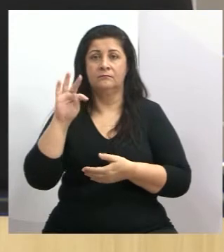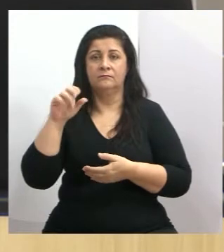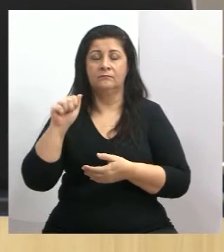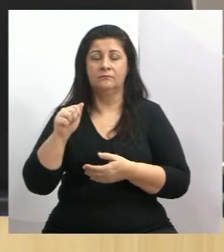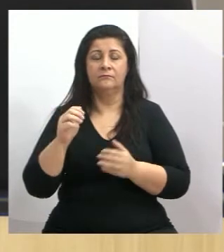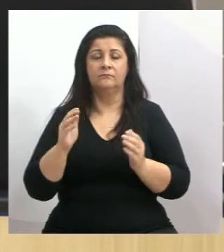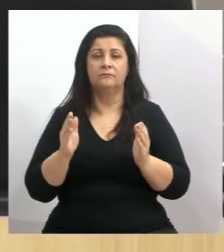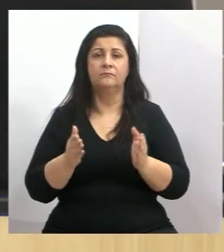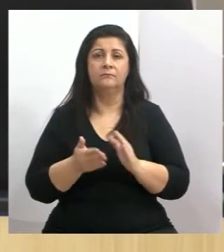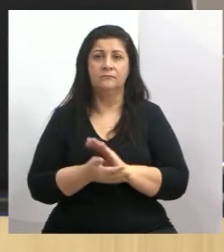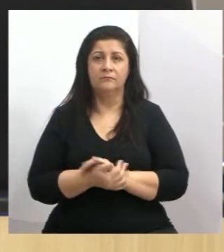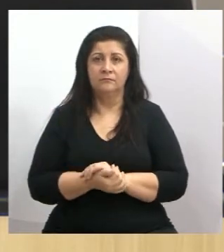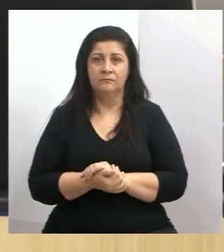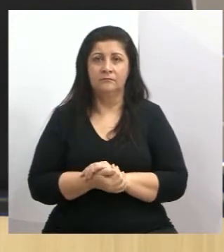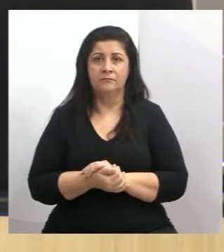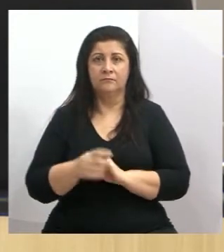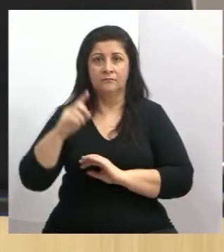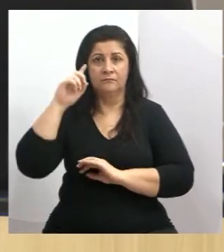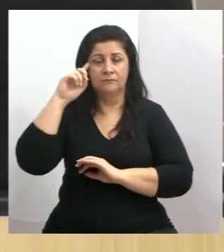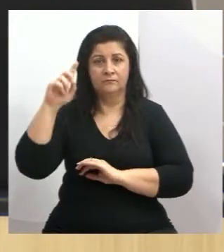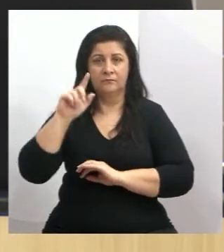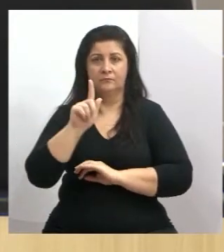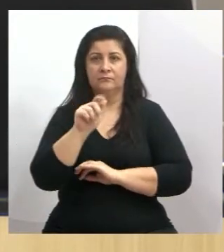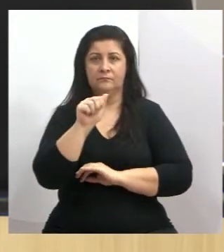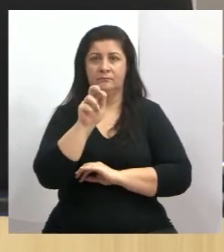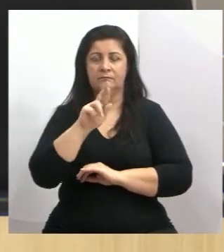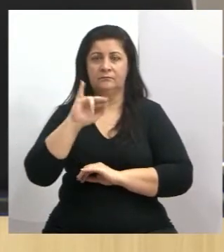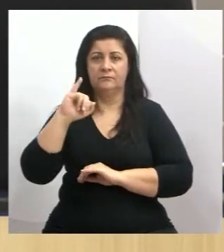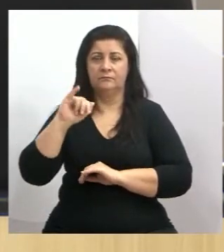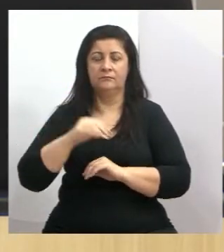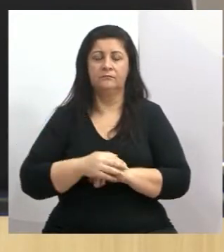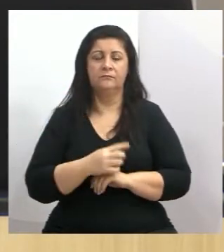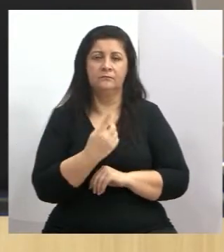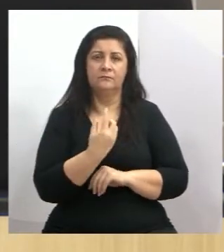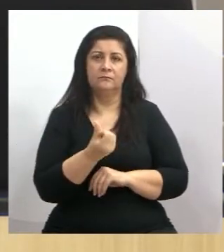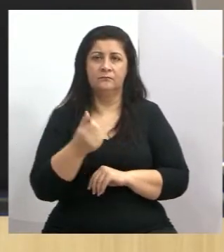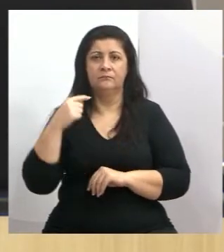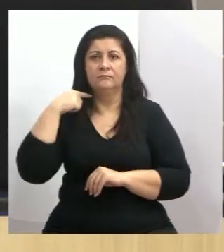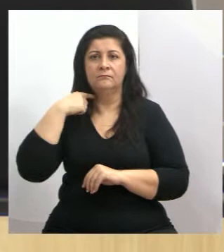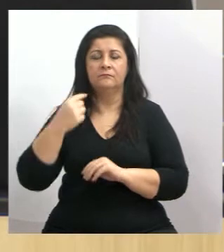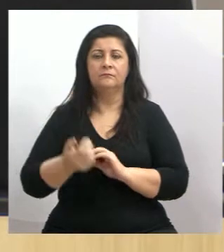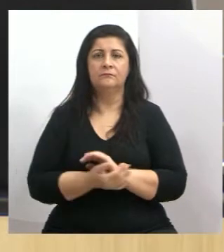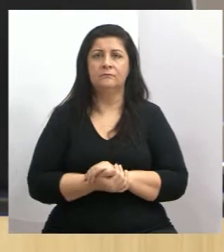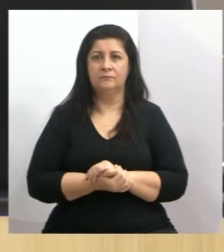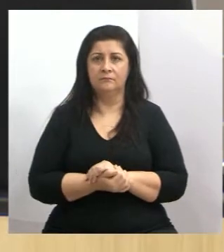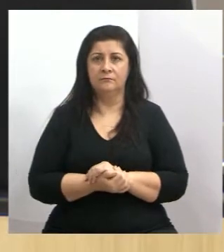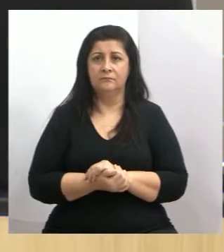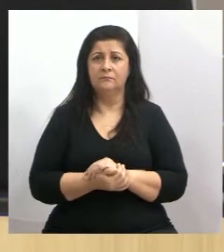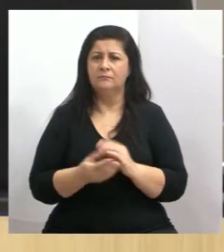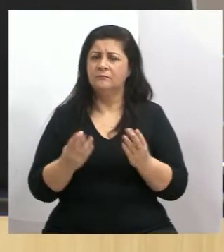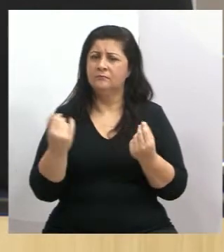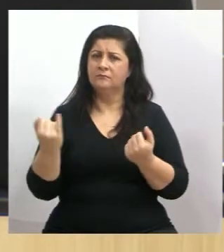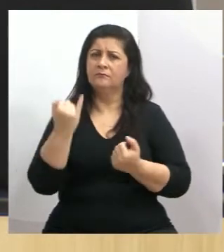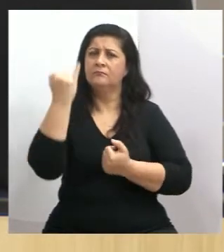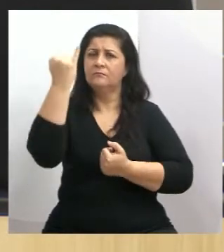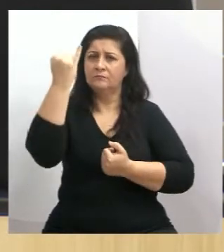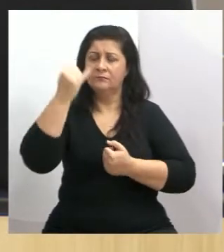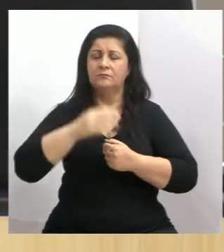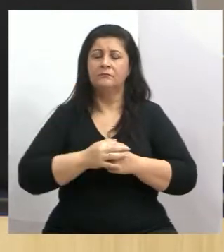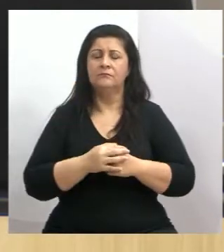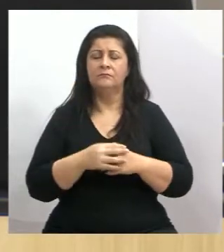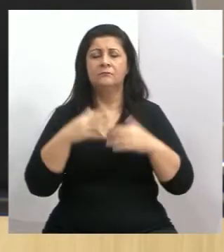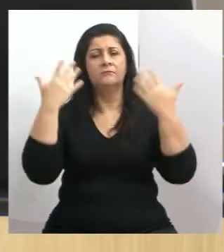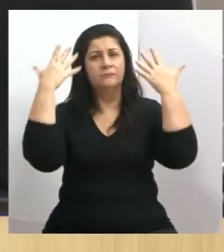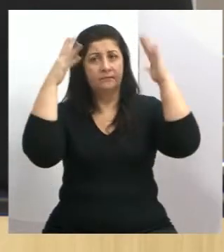da sessão o registro do transcurso do dia do GARI 16 de Maio destacamos a grande importância dessa data que tem por objetivo